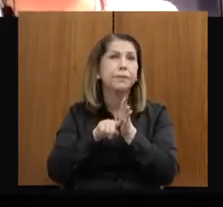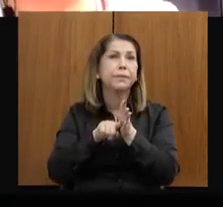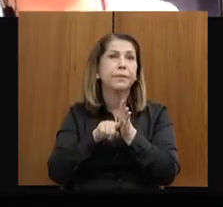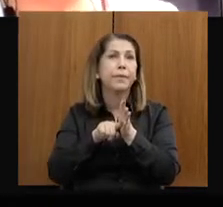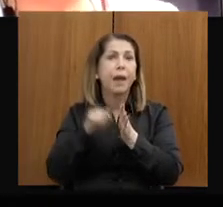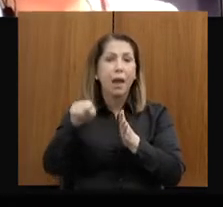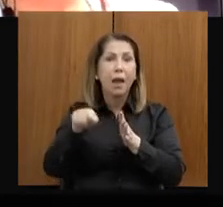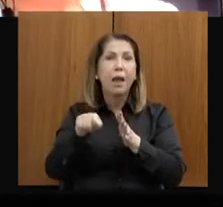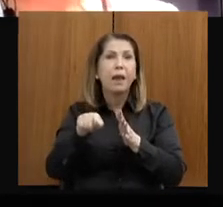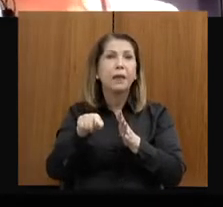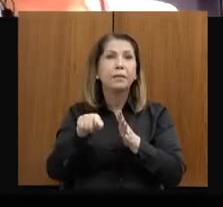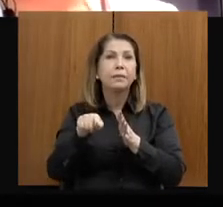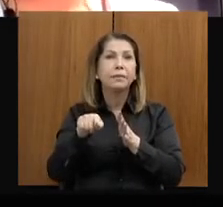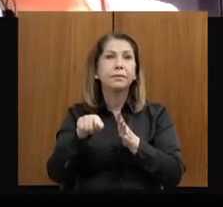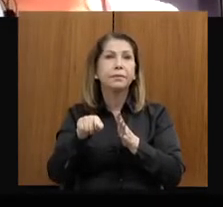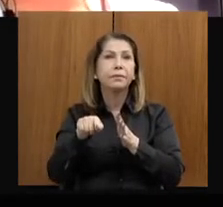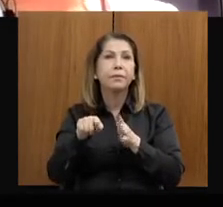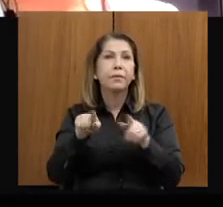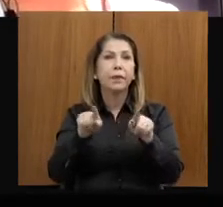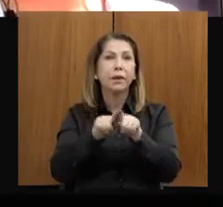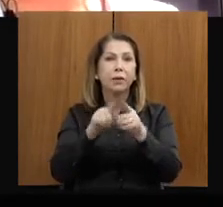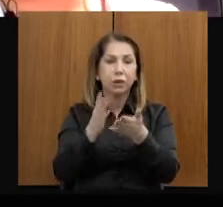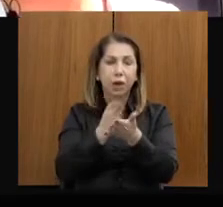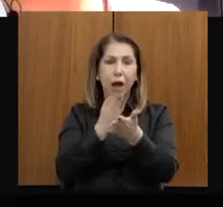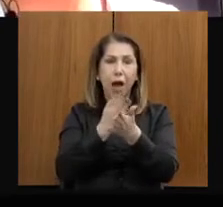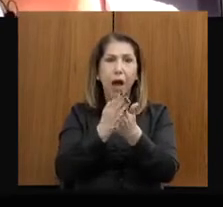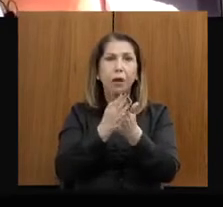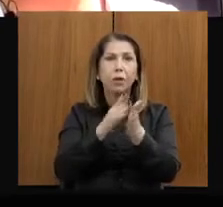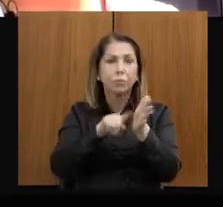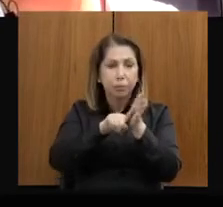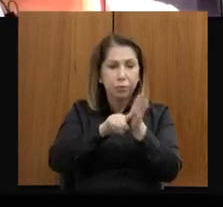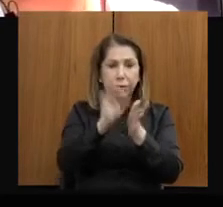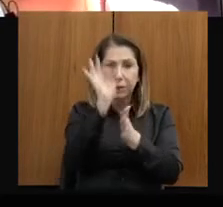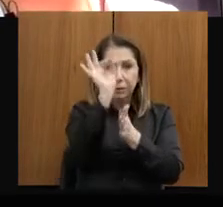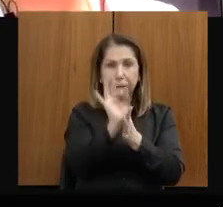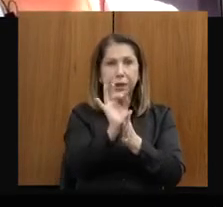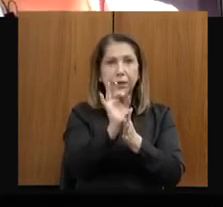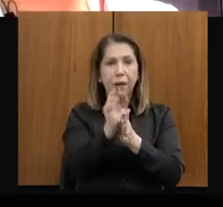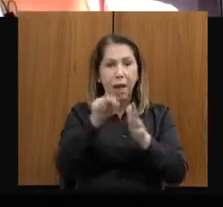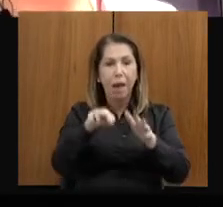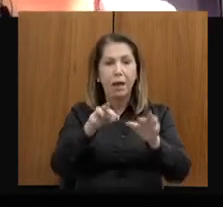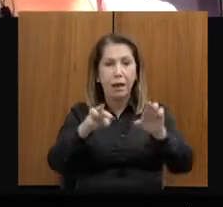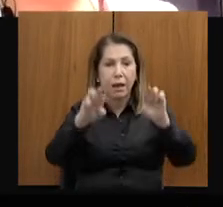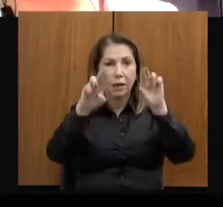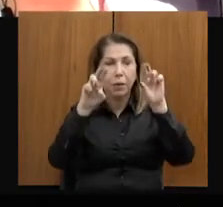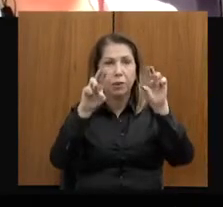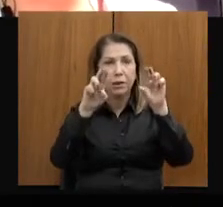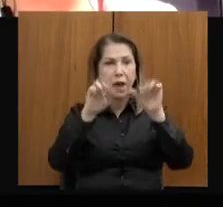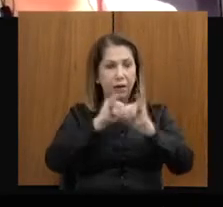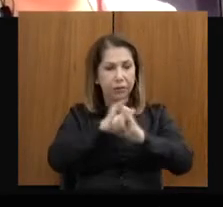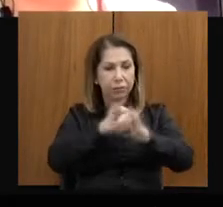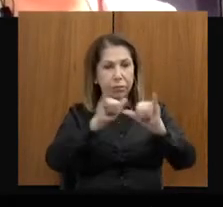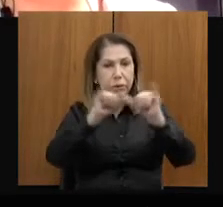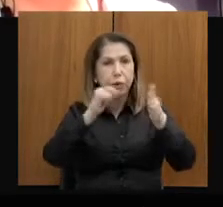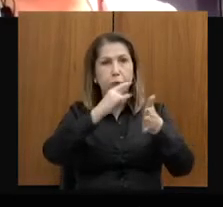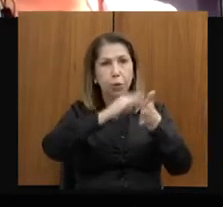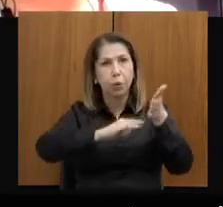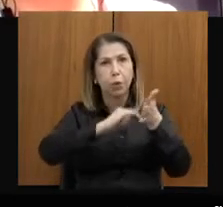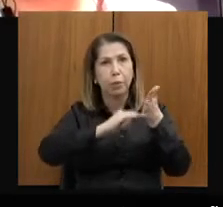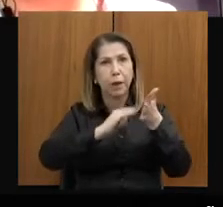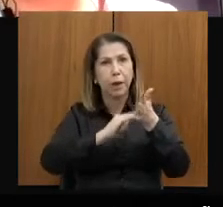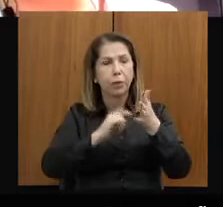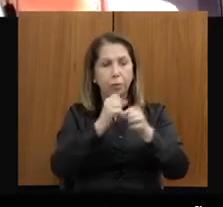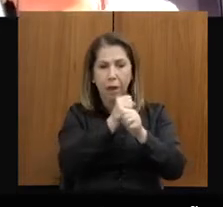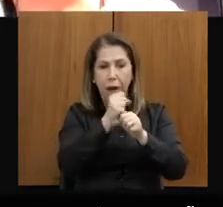Ele publicou no anuário estatístico de Minas Gerais um dos Pais ele tava responsável ele o responsável por esse tipo de documento traz